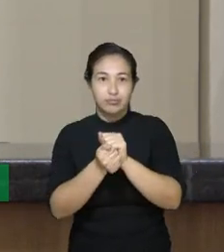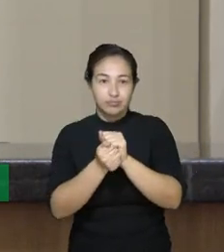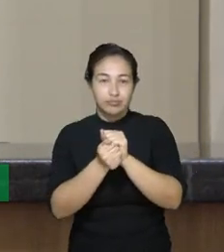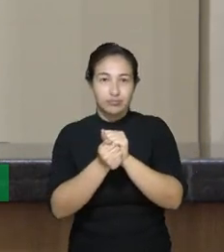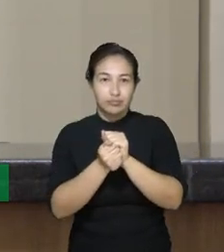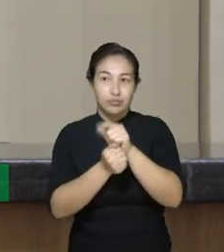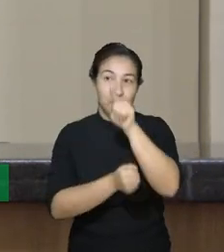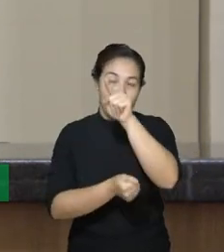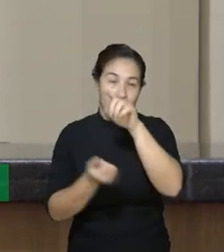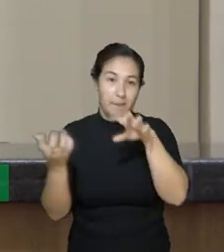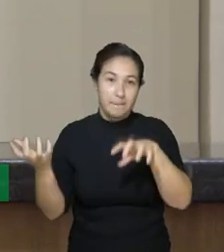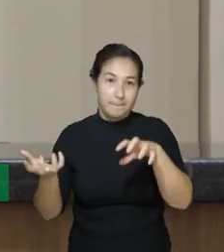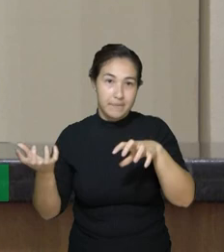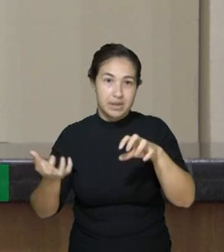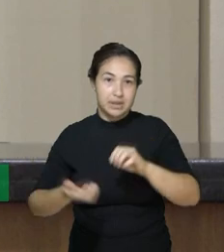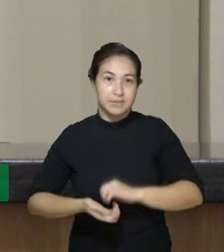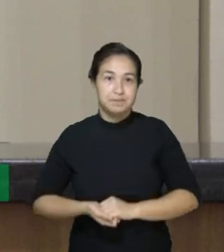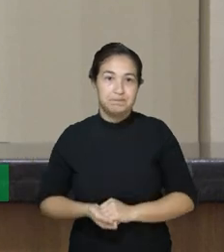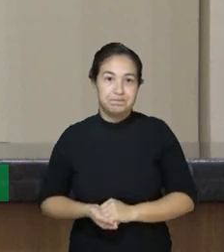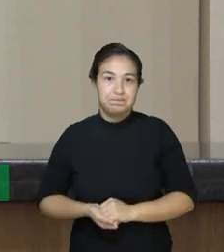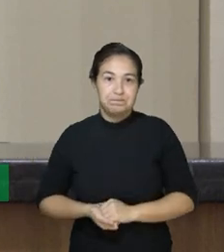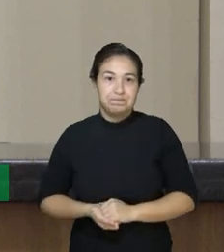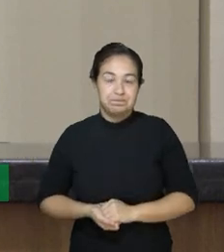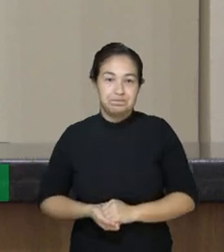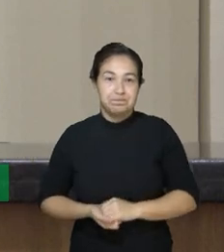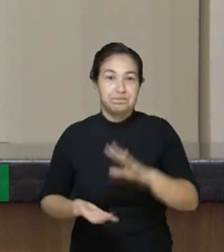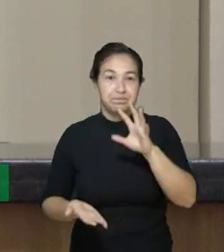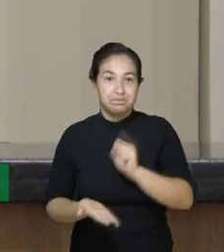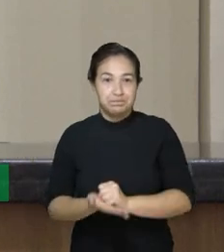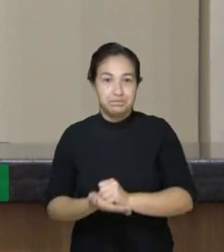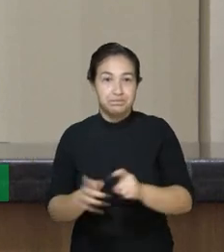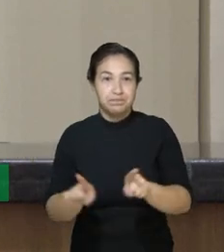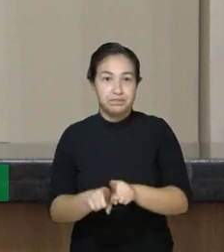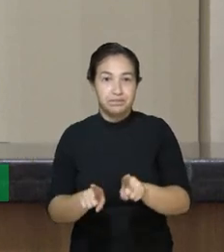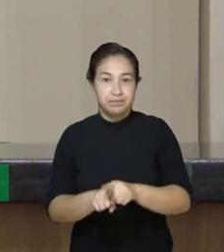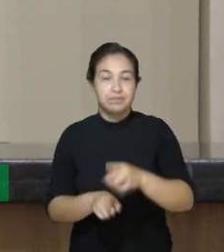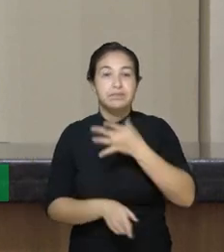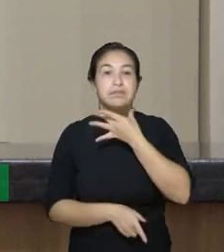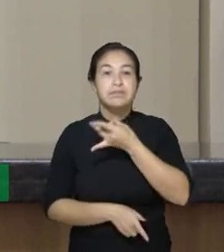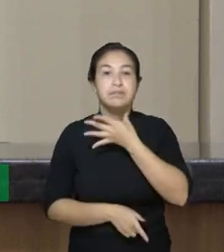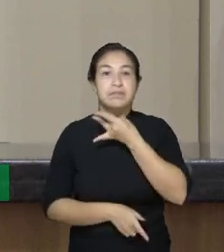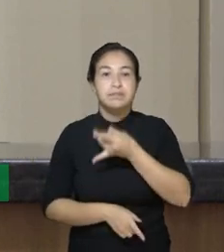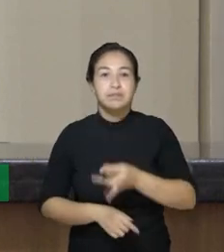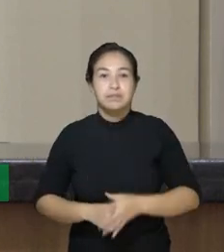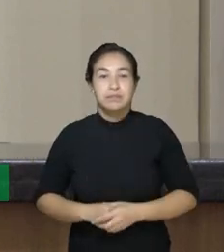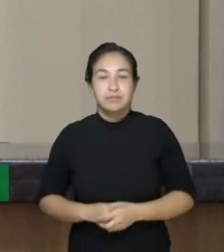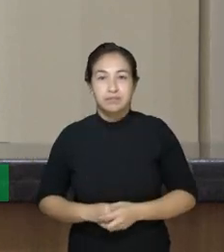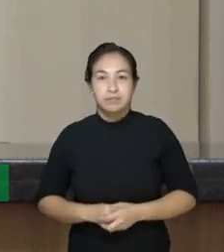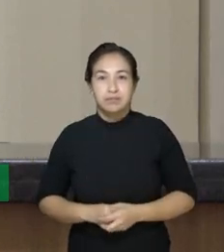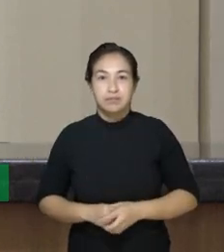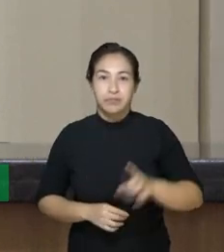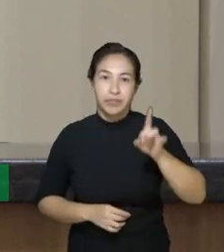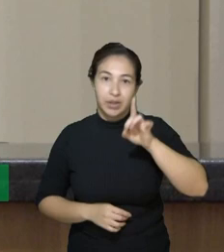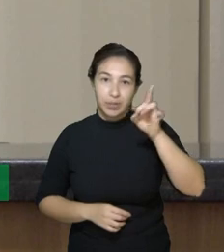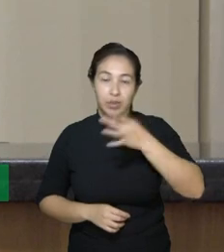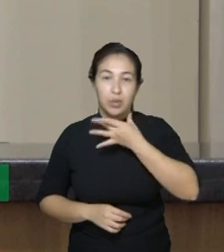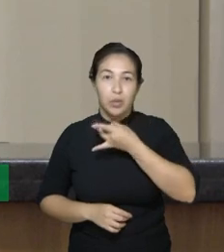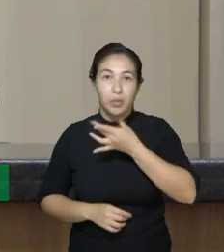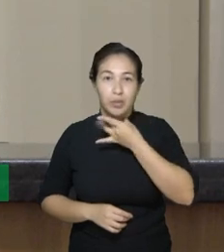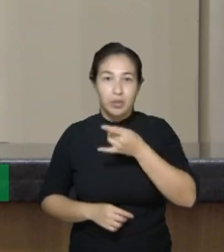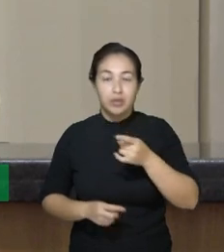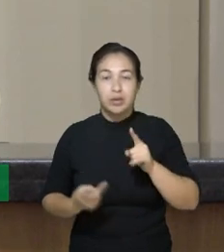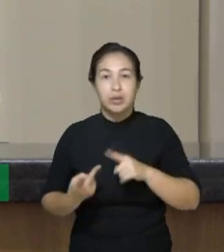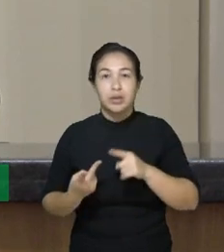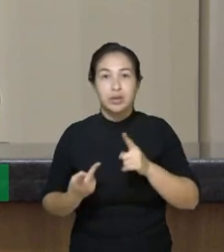Brasília. Ainda escrito o deputado Wadir Cobalcini. Deputado Cobalcini, deputado